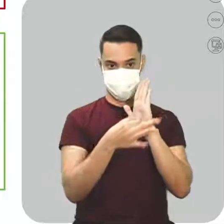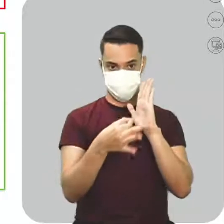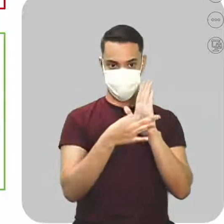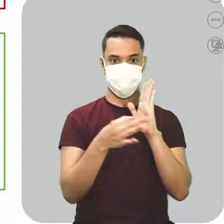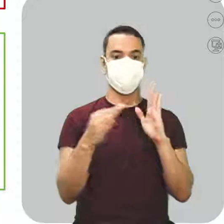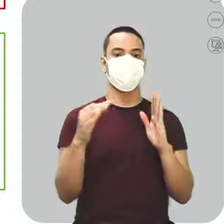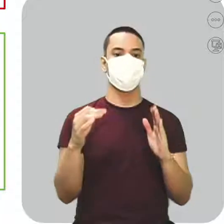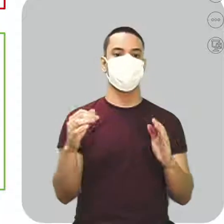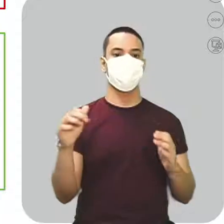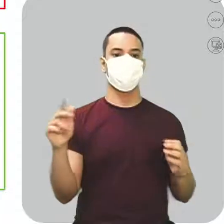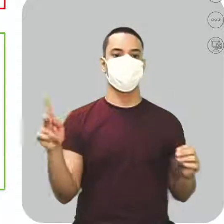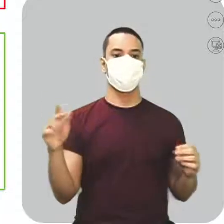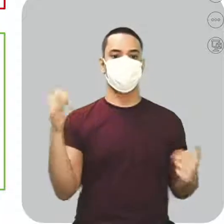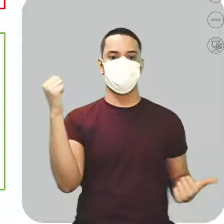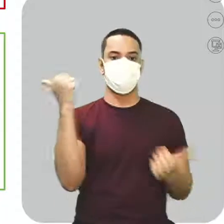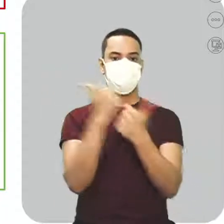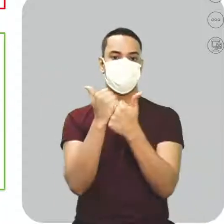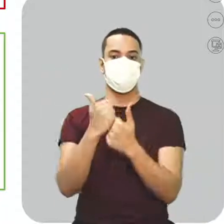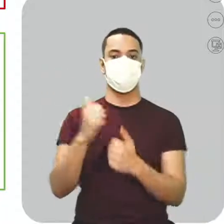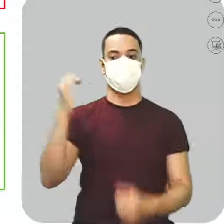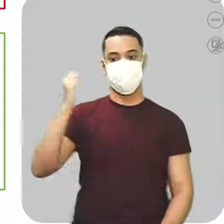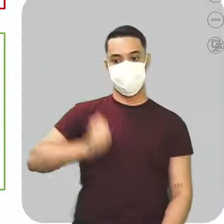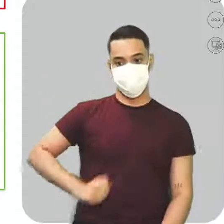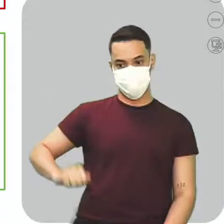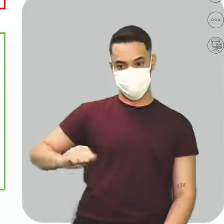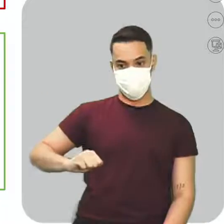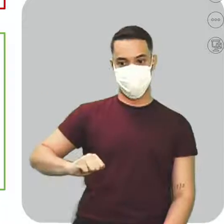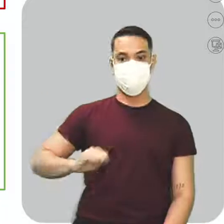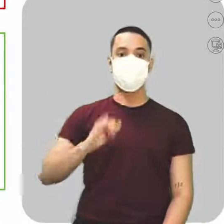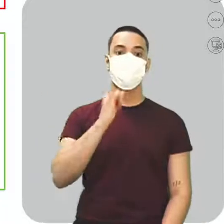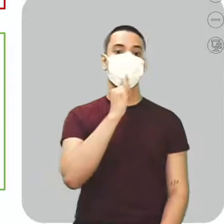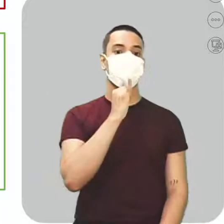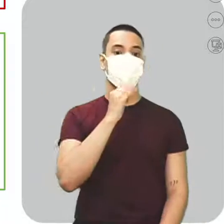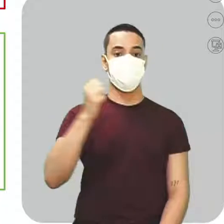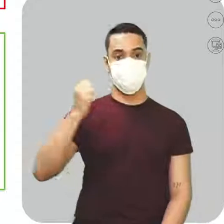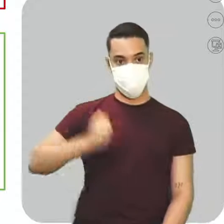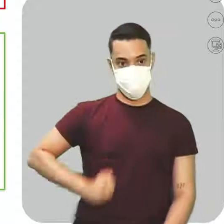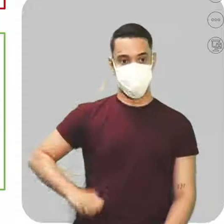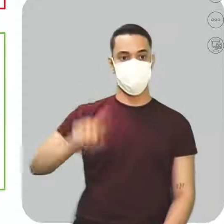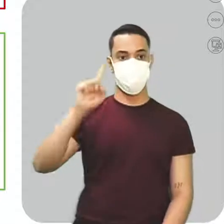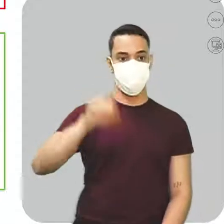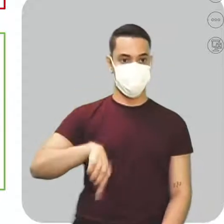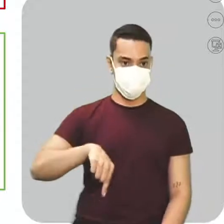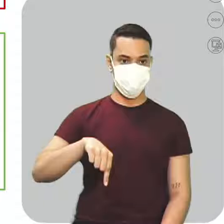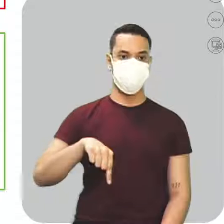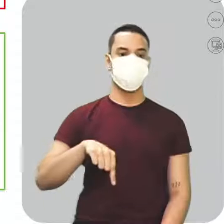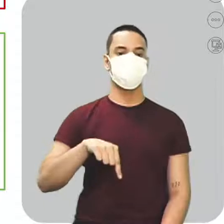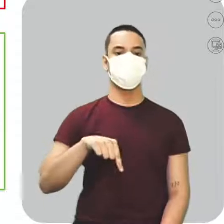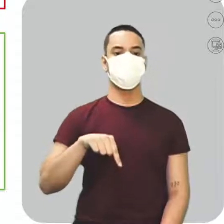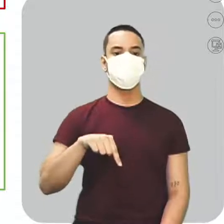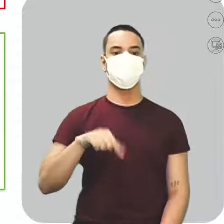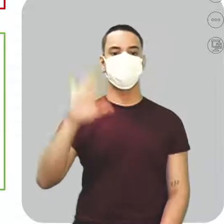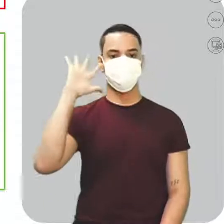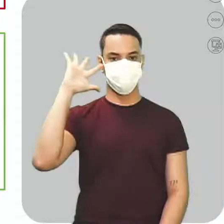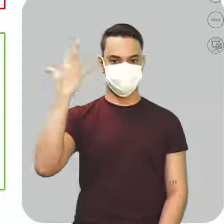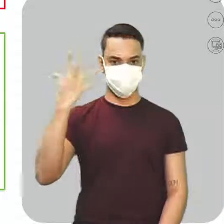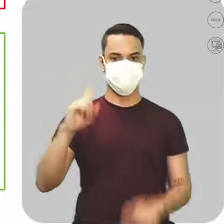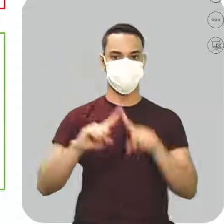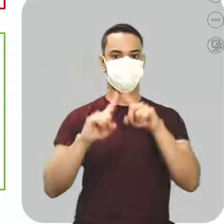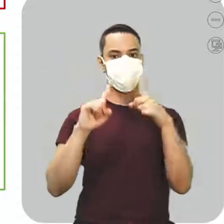a favor do aborto. Aqui eu tenho aqui, o aborto é uma solução para a